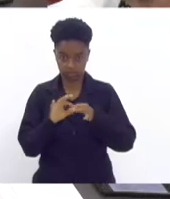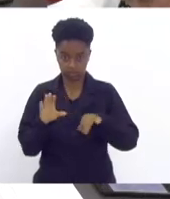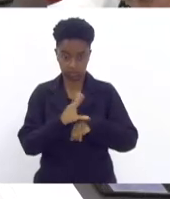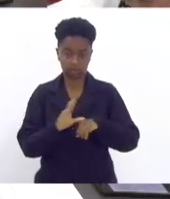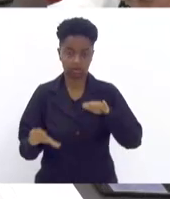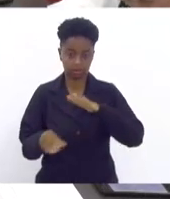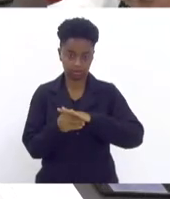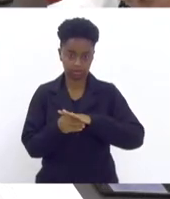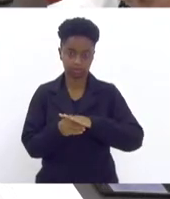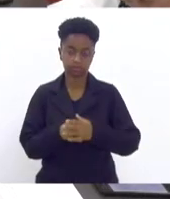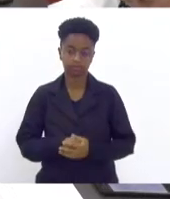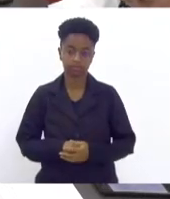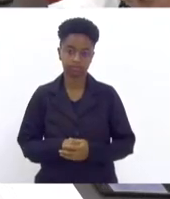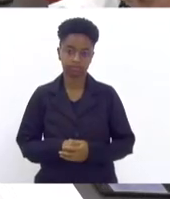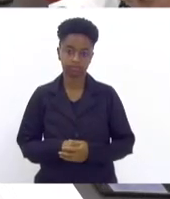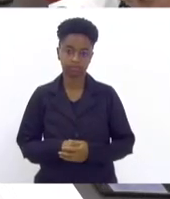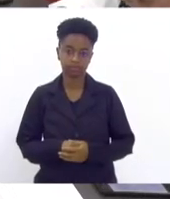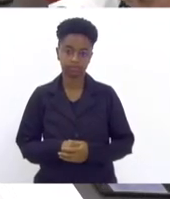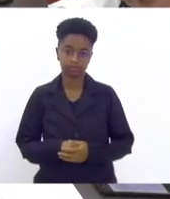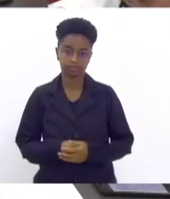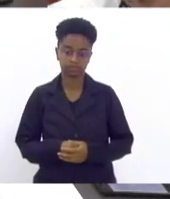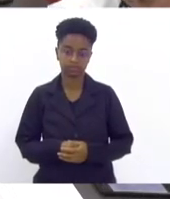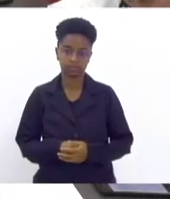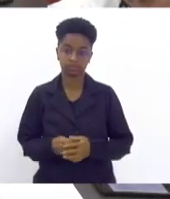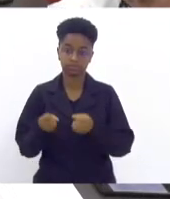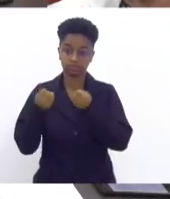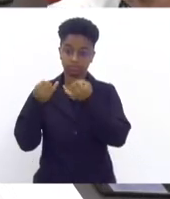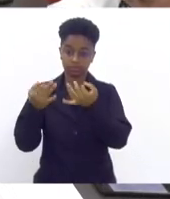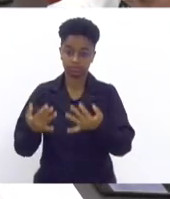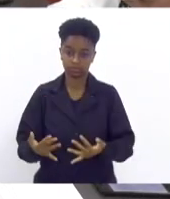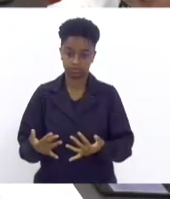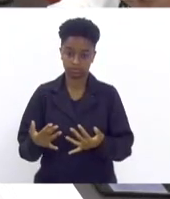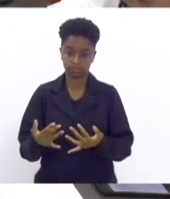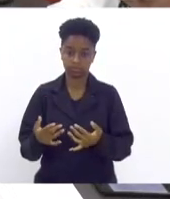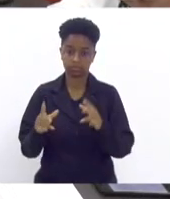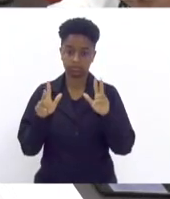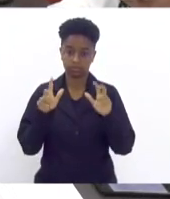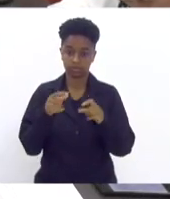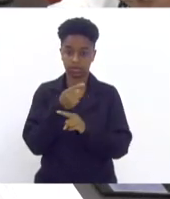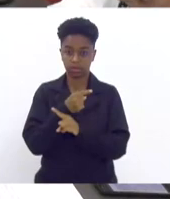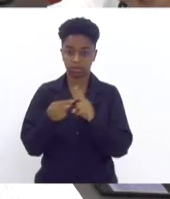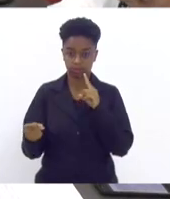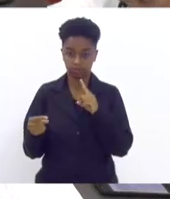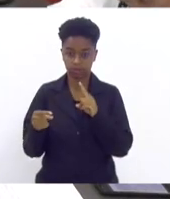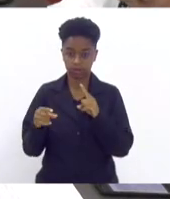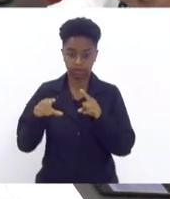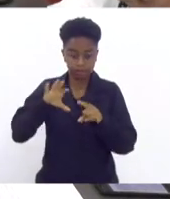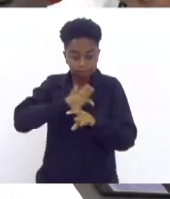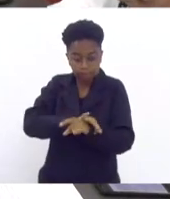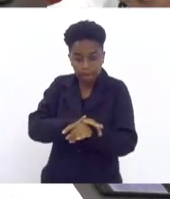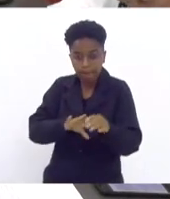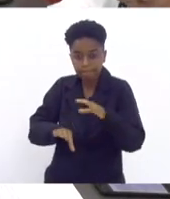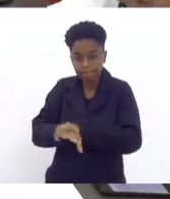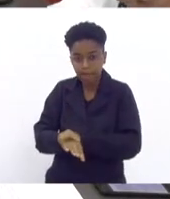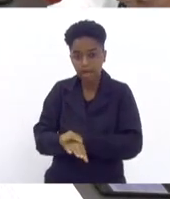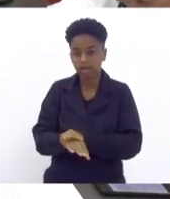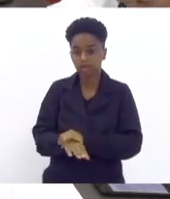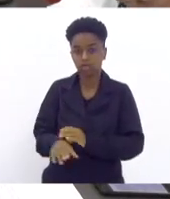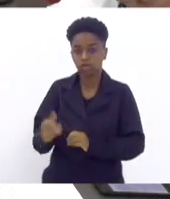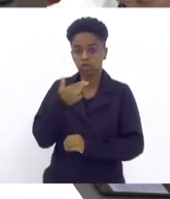constitucionalidade com emendas, para dispor que a proibição de acorrentamentos não pode